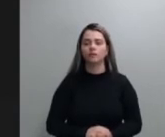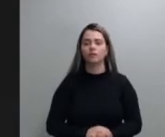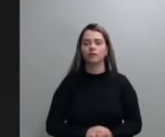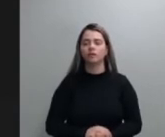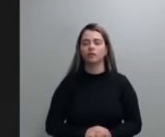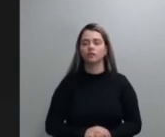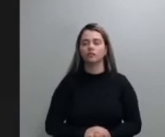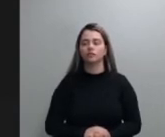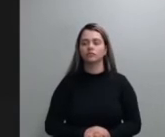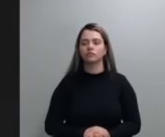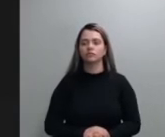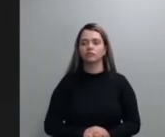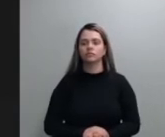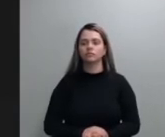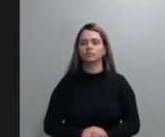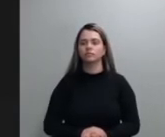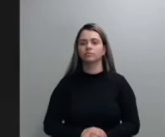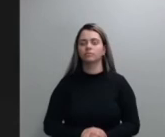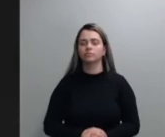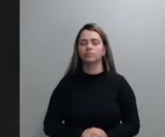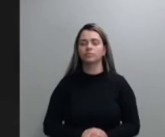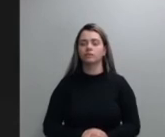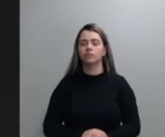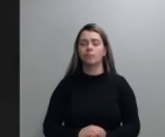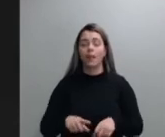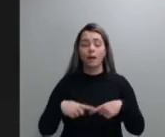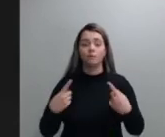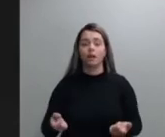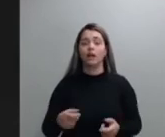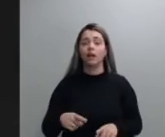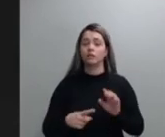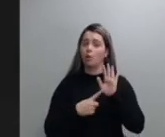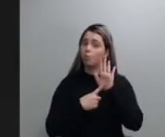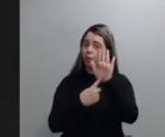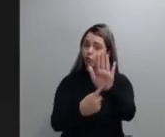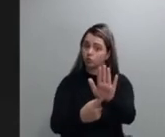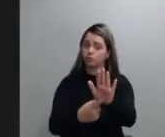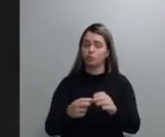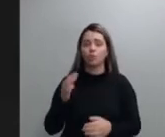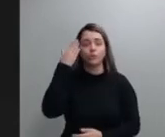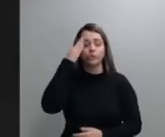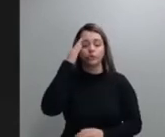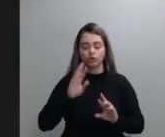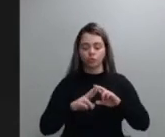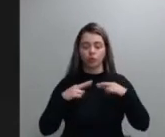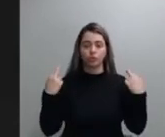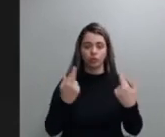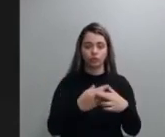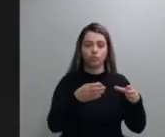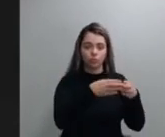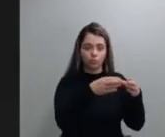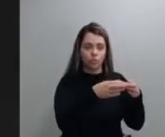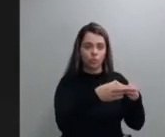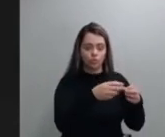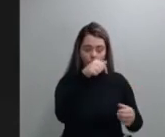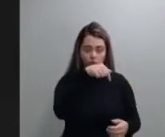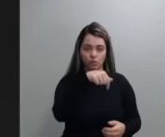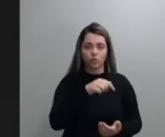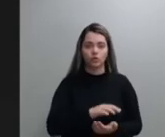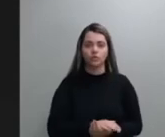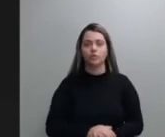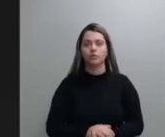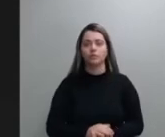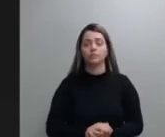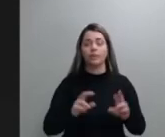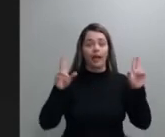vou lê-la toda porque ela é longa mas destacou o entendimento da turma desta primeira turma aspas realização aqui tem o